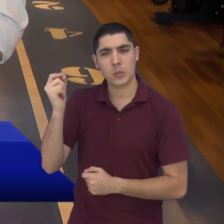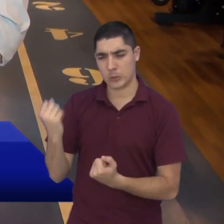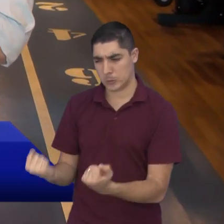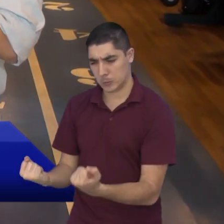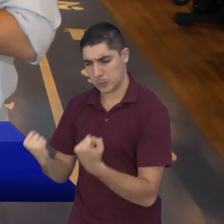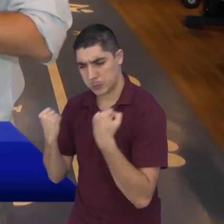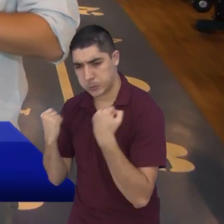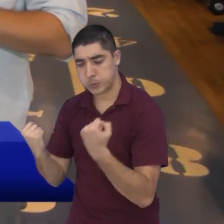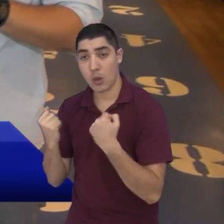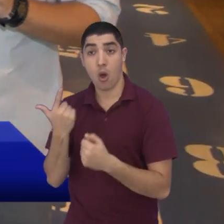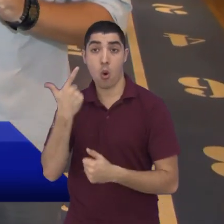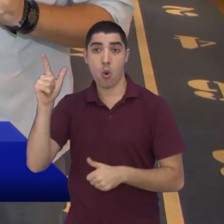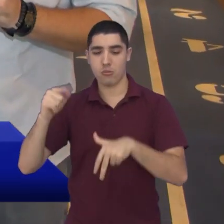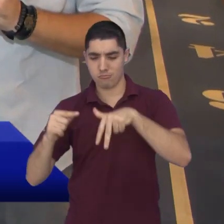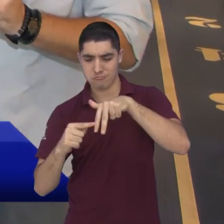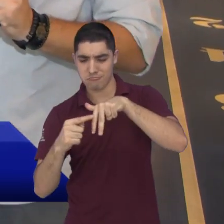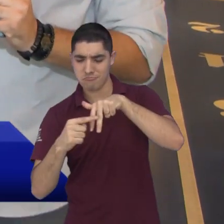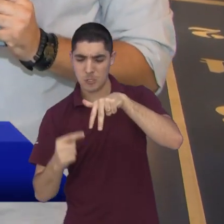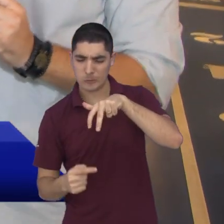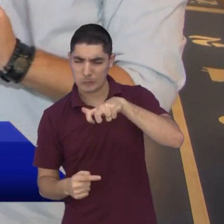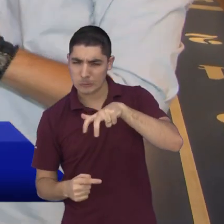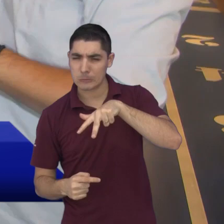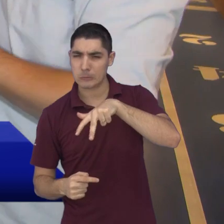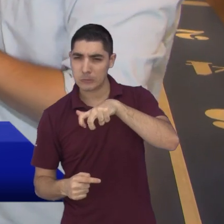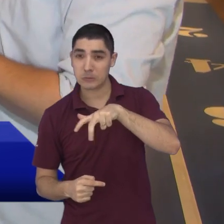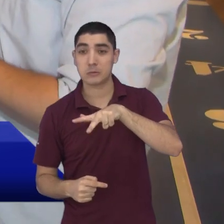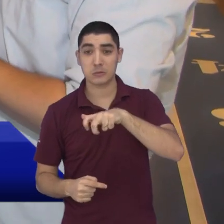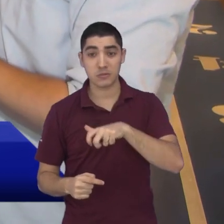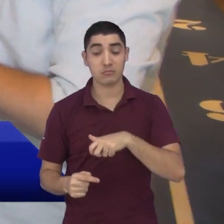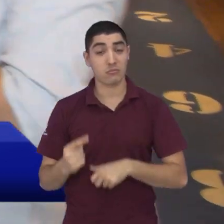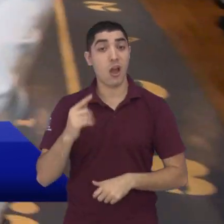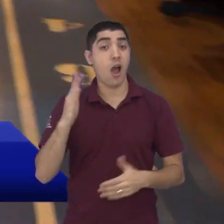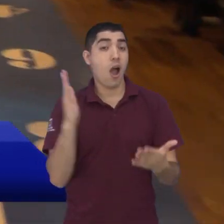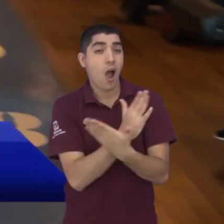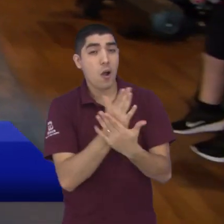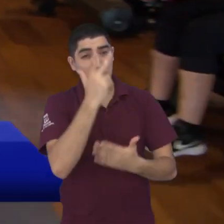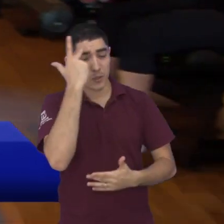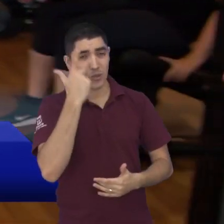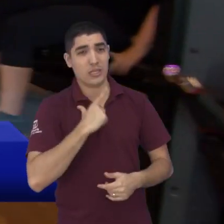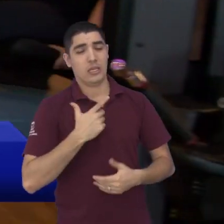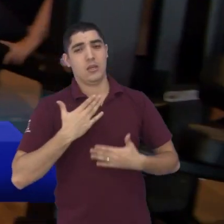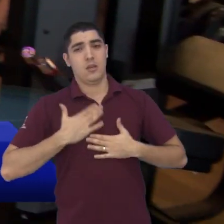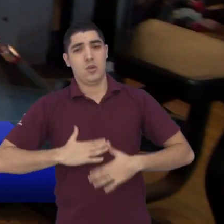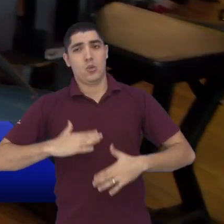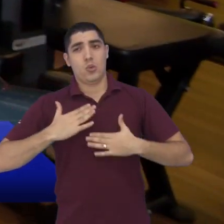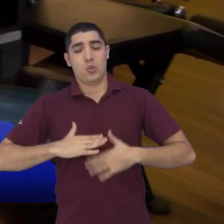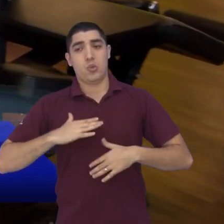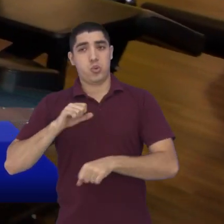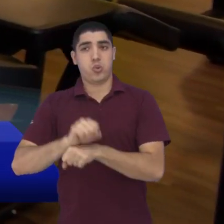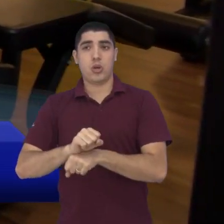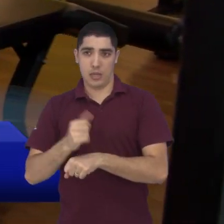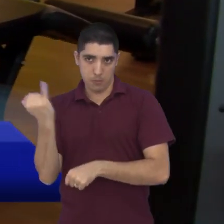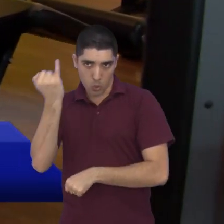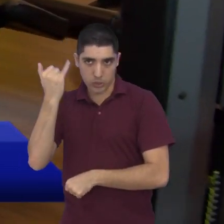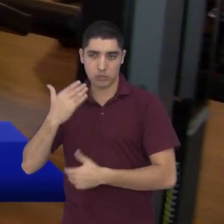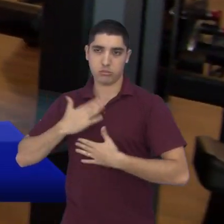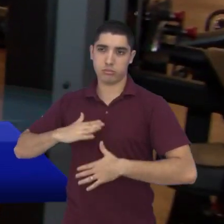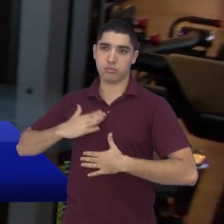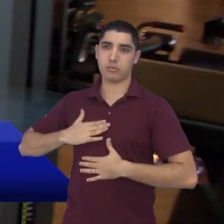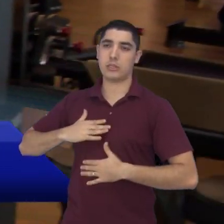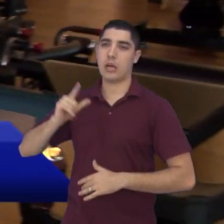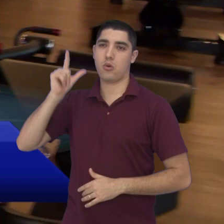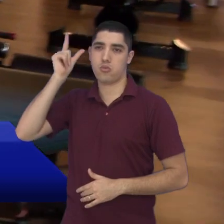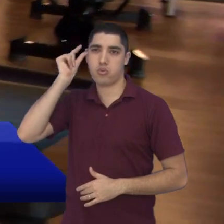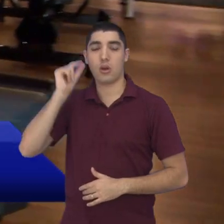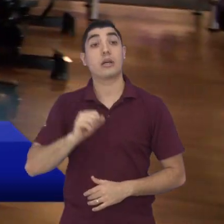pessoal fazendo exercício para braço perna enfim corpo todo Às vezes tem alguém ali dando uma pausa né fazendo um intervalo tudo isso faz